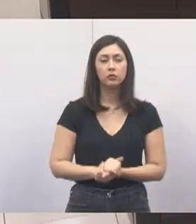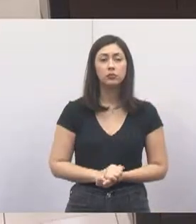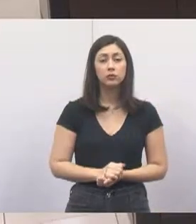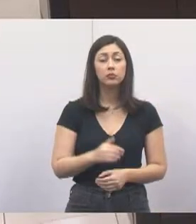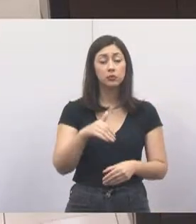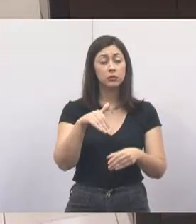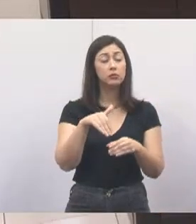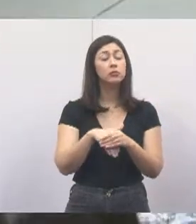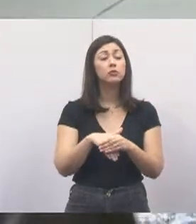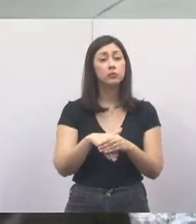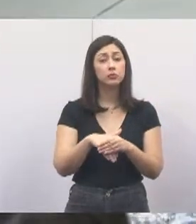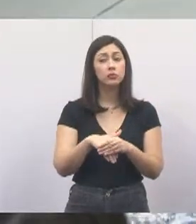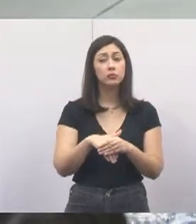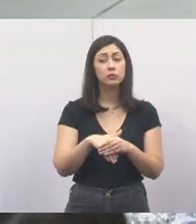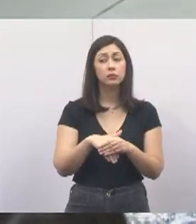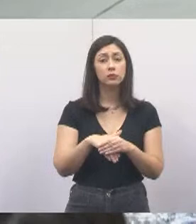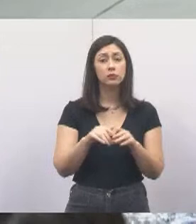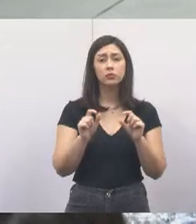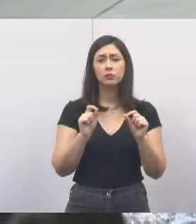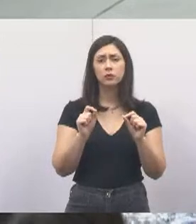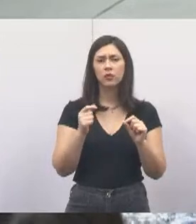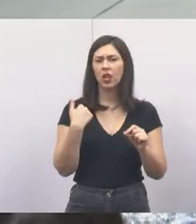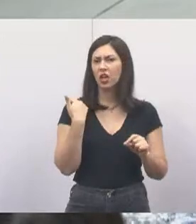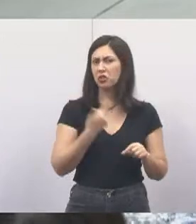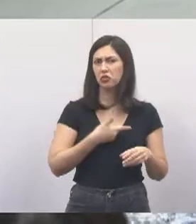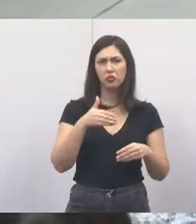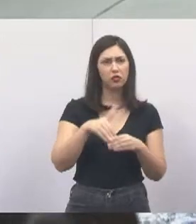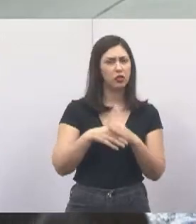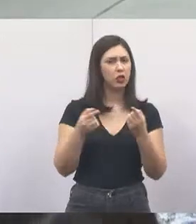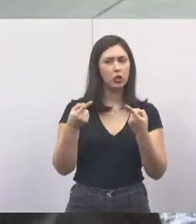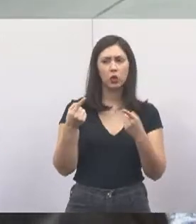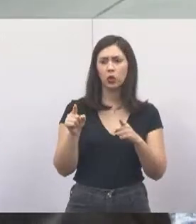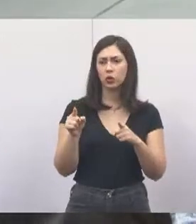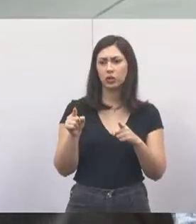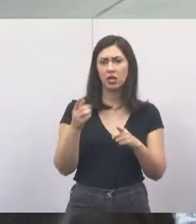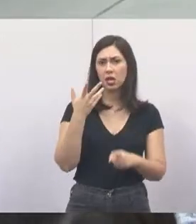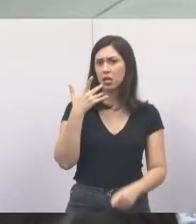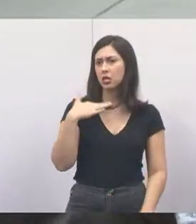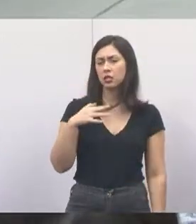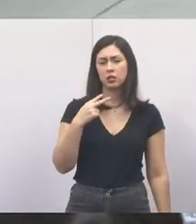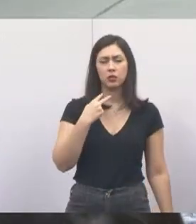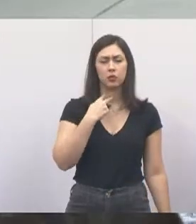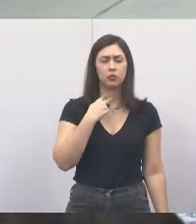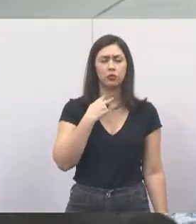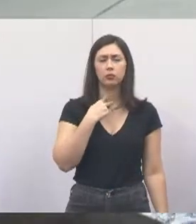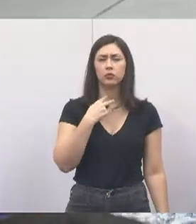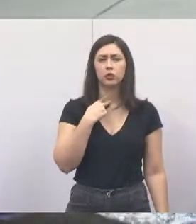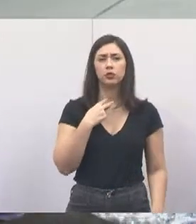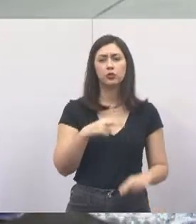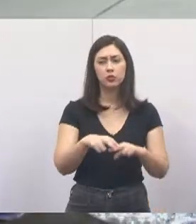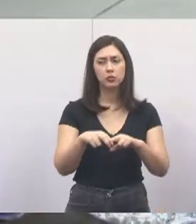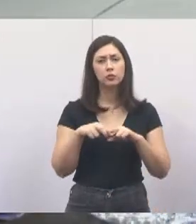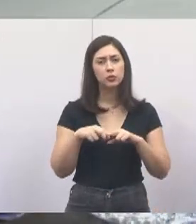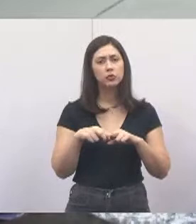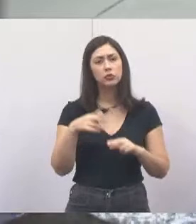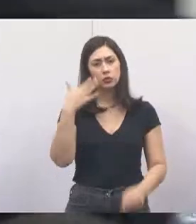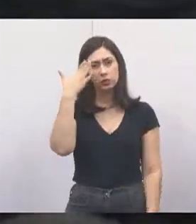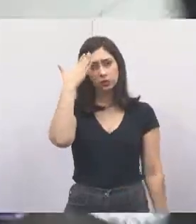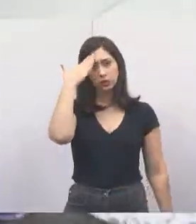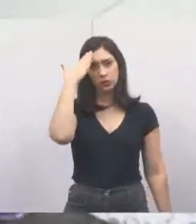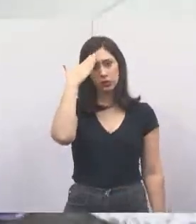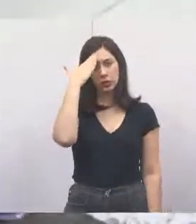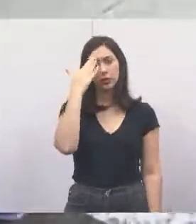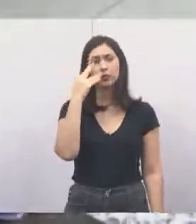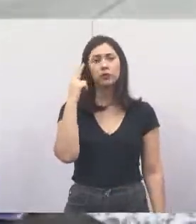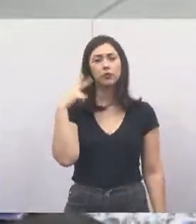um voto que a gente nunca pode votar contra. Votar contra a criança e a população. Então, vocês ficam sabendo que o voto